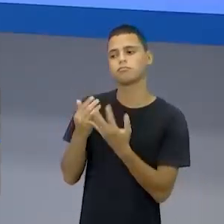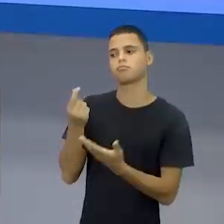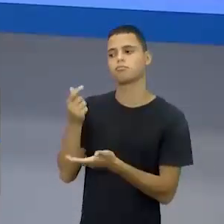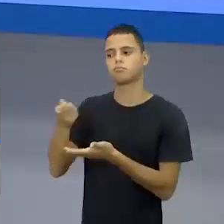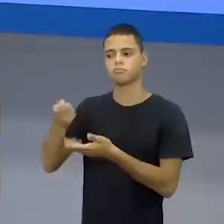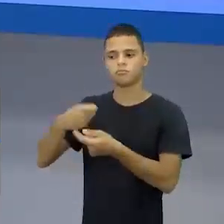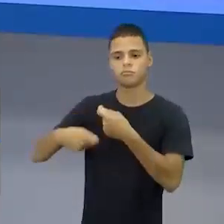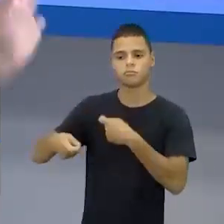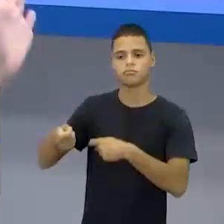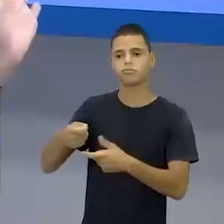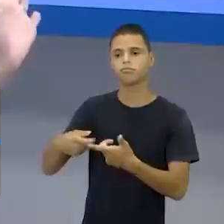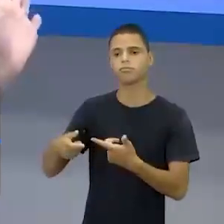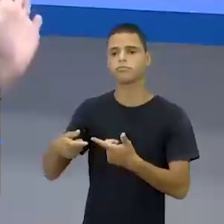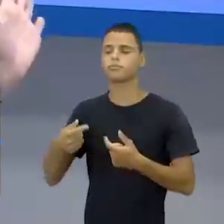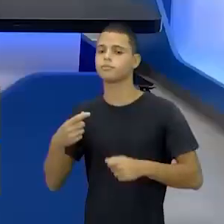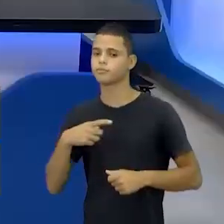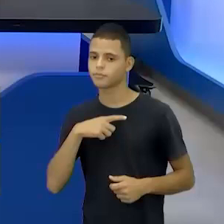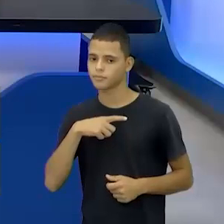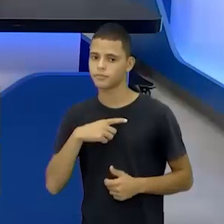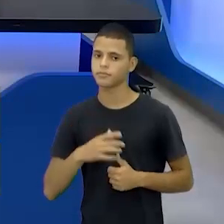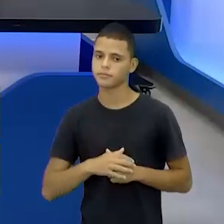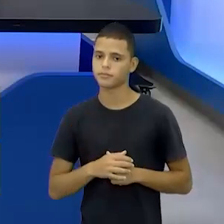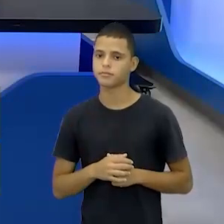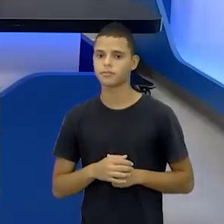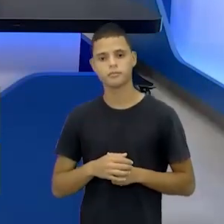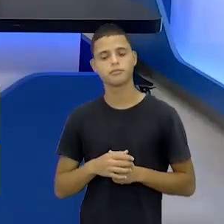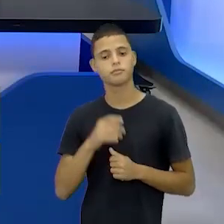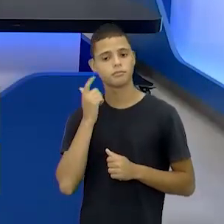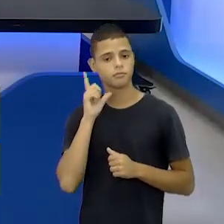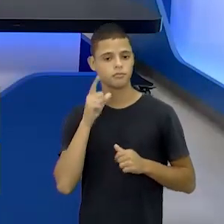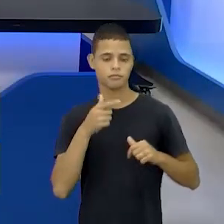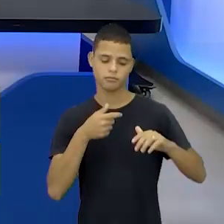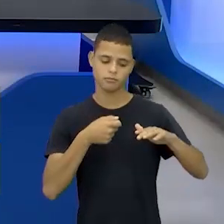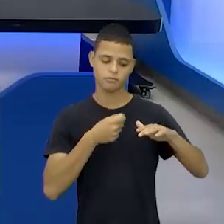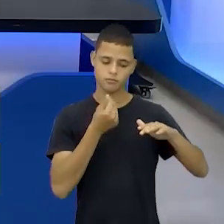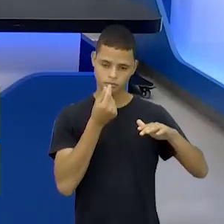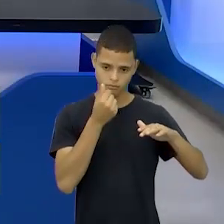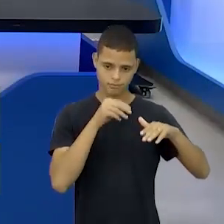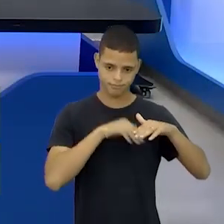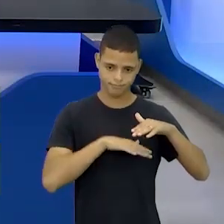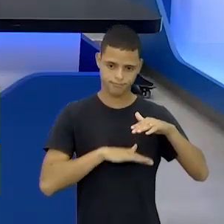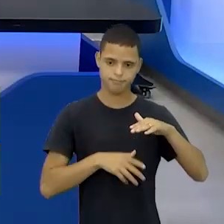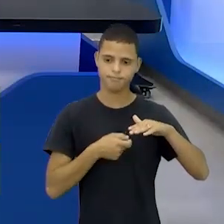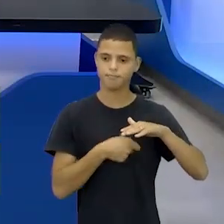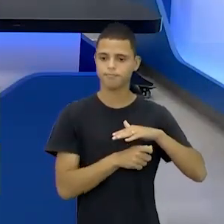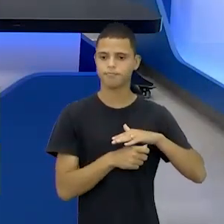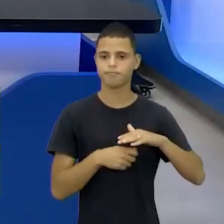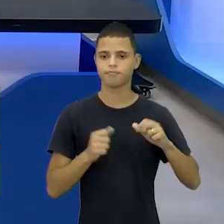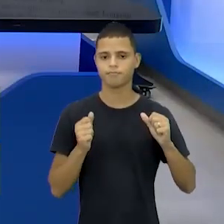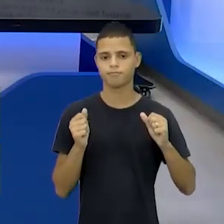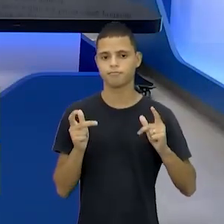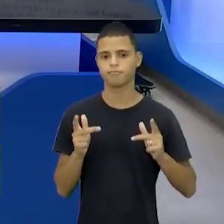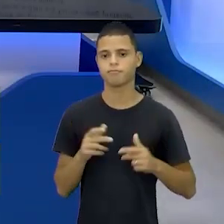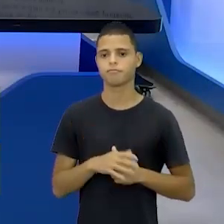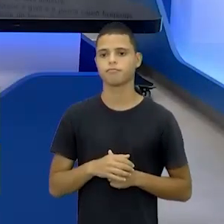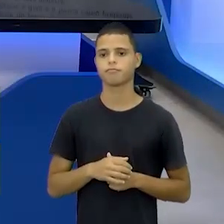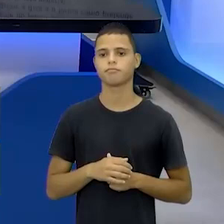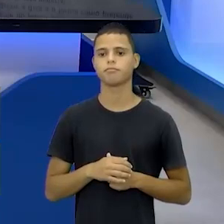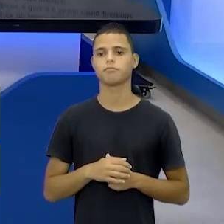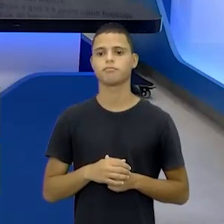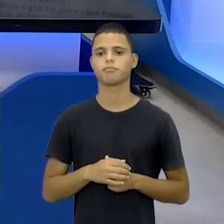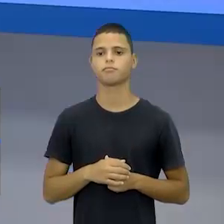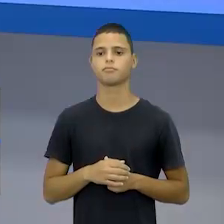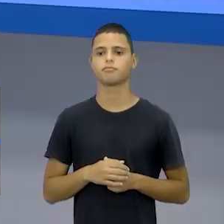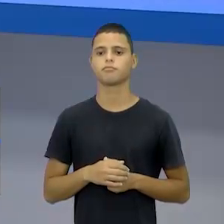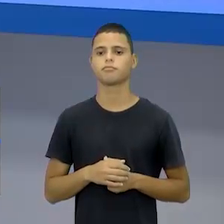ele vai fazer... Ele vai anotar o que ele vai fazer. Para guardar o dinheiro dele. Tá. O que ele vai fazer para guardar isso, tá bom? Ok. E aí, a